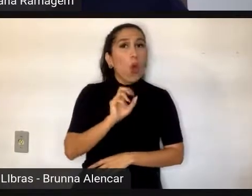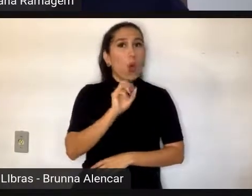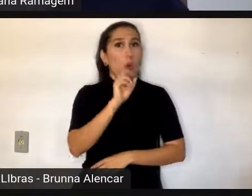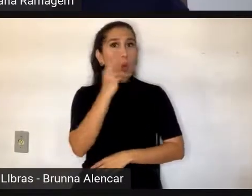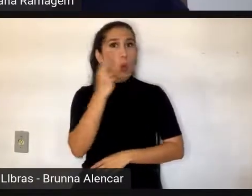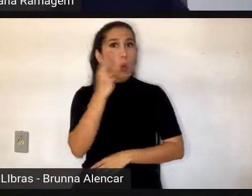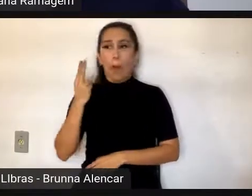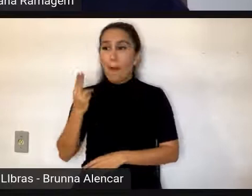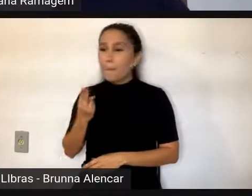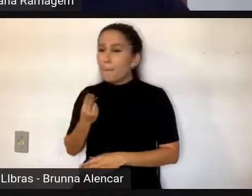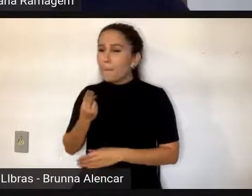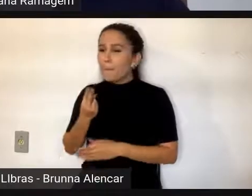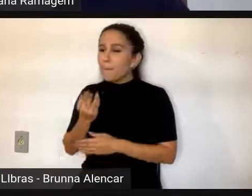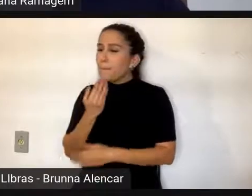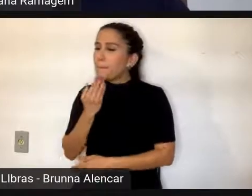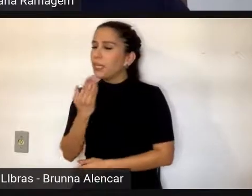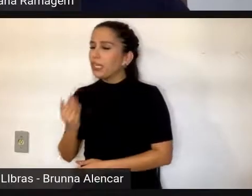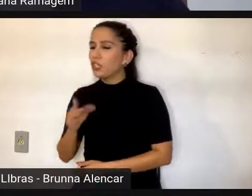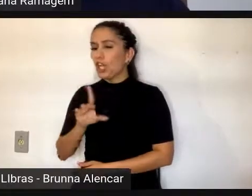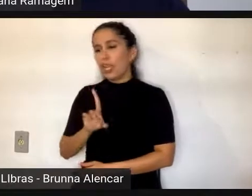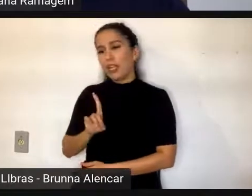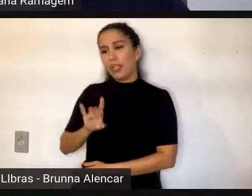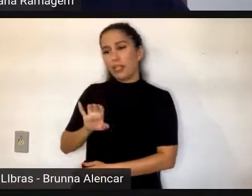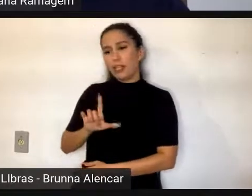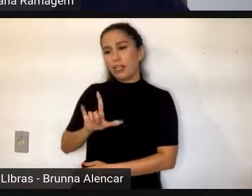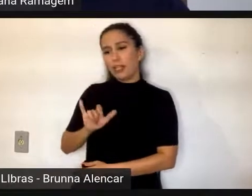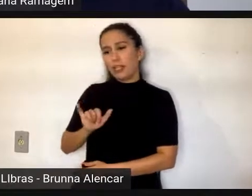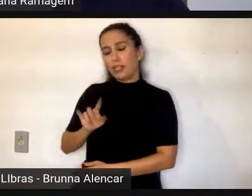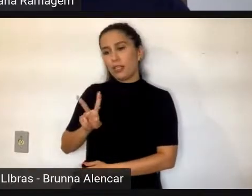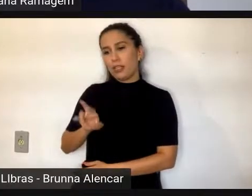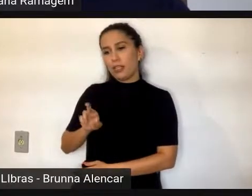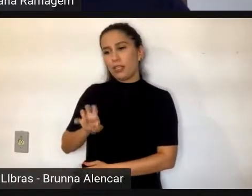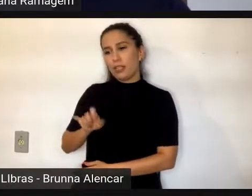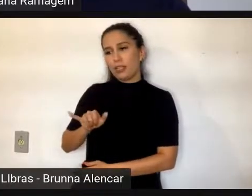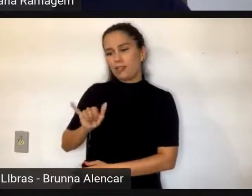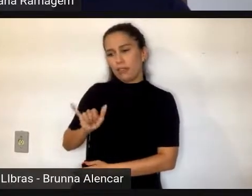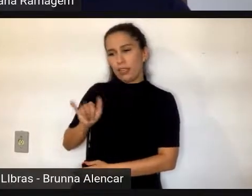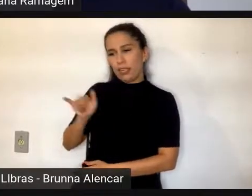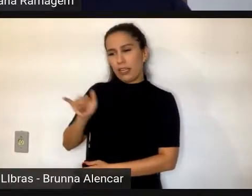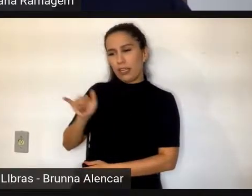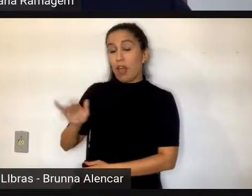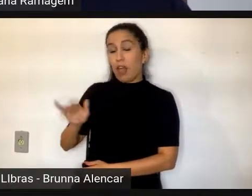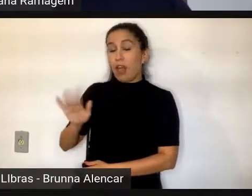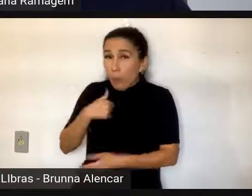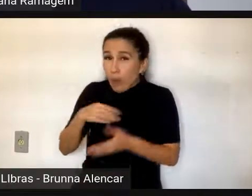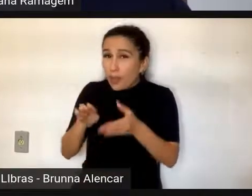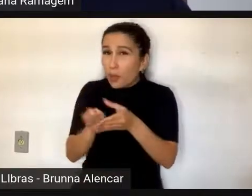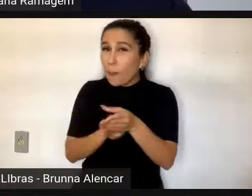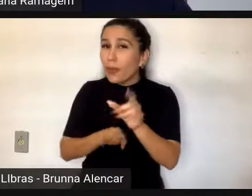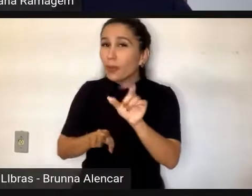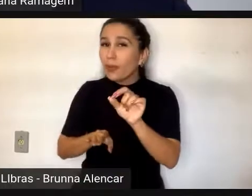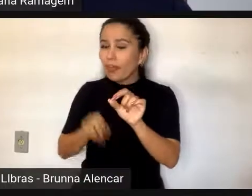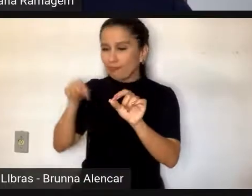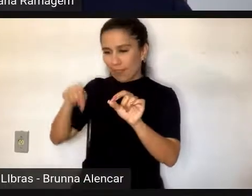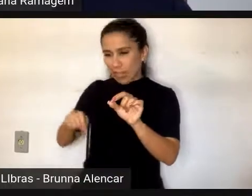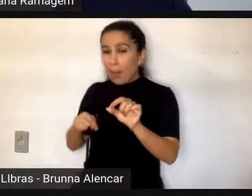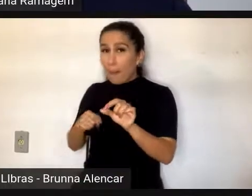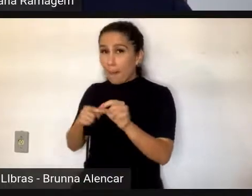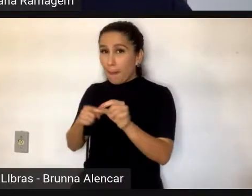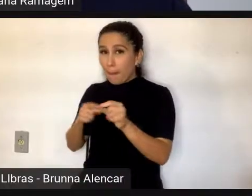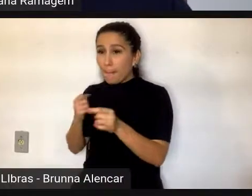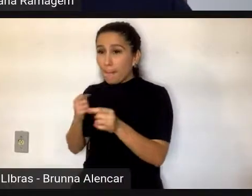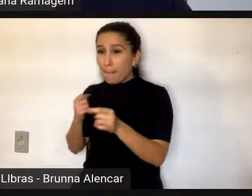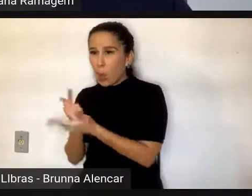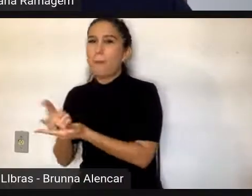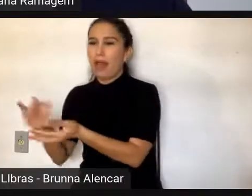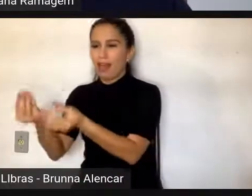ainda recomendo que as pessoas deem preferência pelo delivery, né? E vou falar mais uma coisa aqui que não tem uma